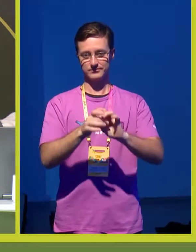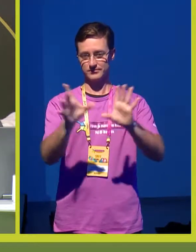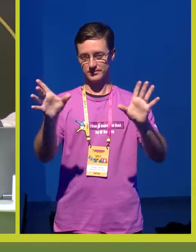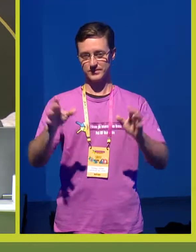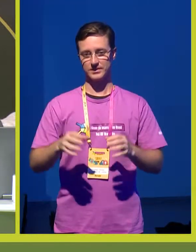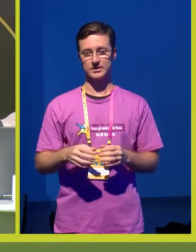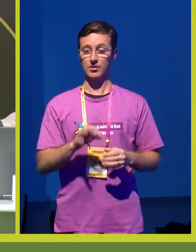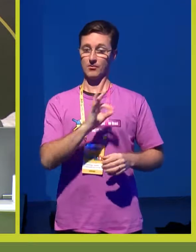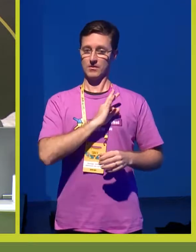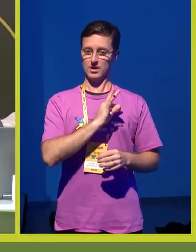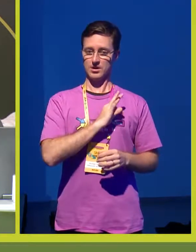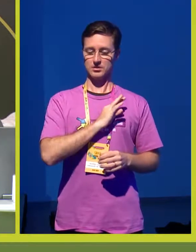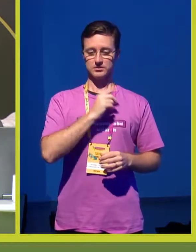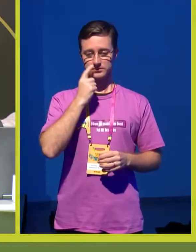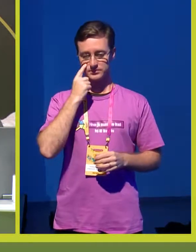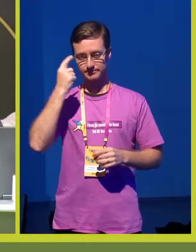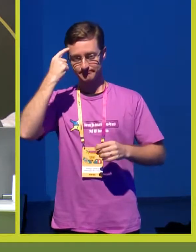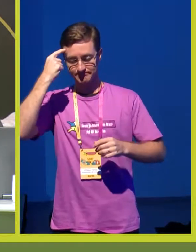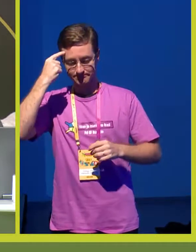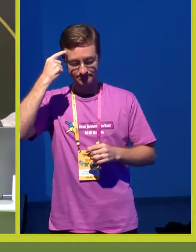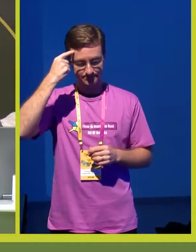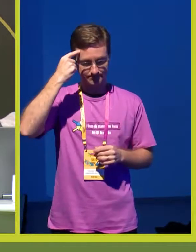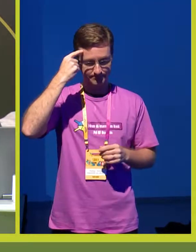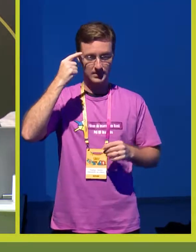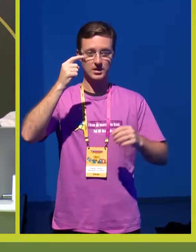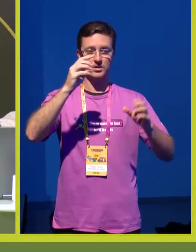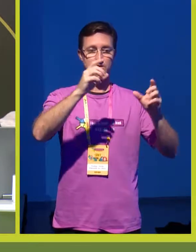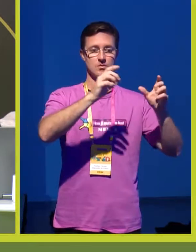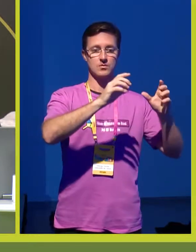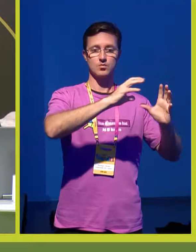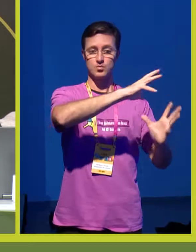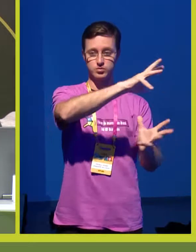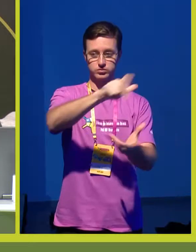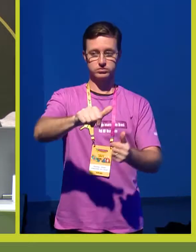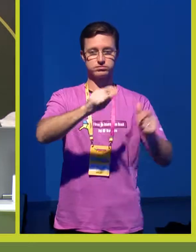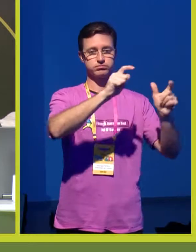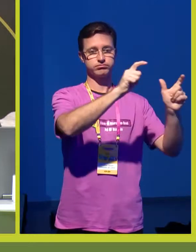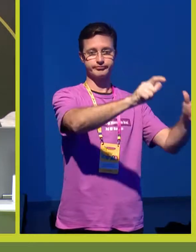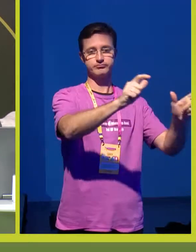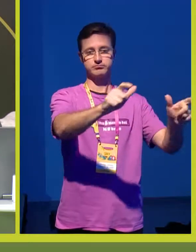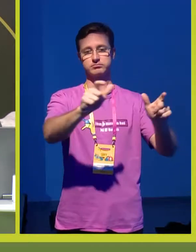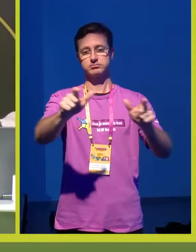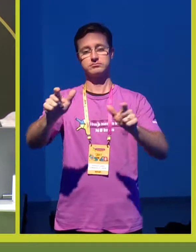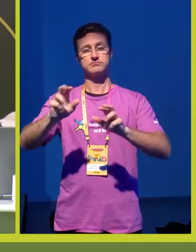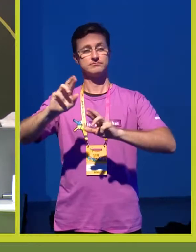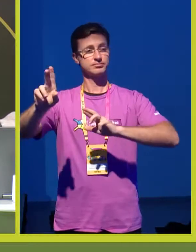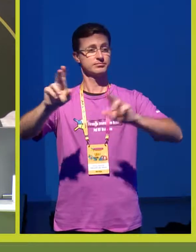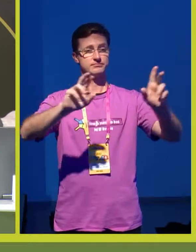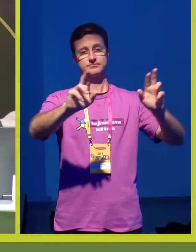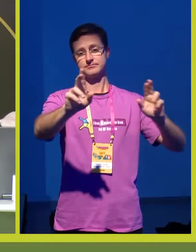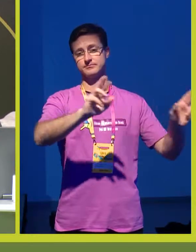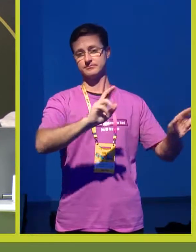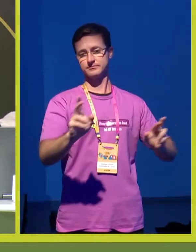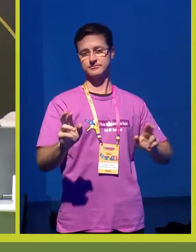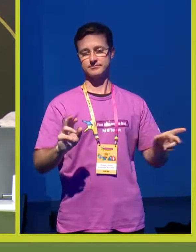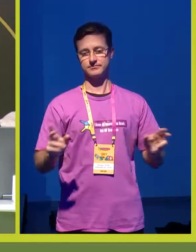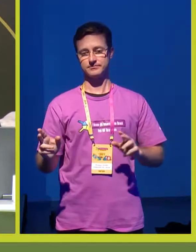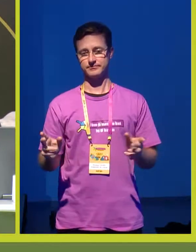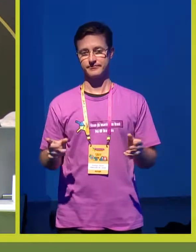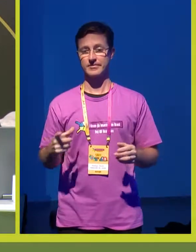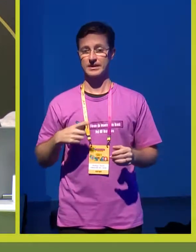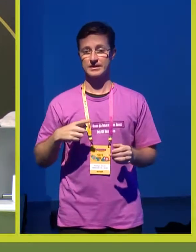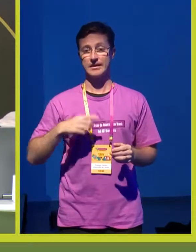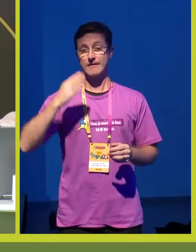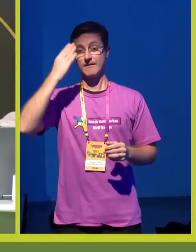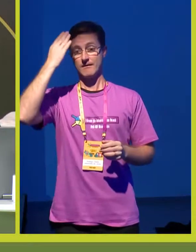muito controversa, já banida em vários lugares do mundo, inclusive em razão do fato de gerar muitos falsos